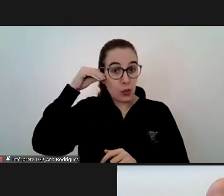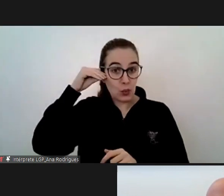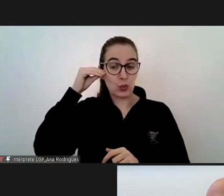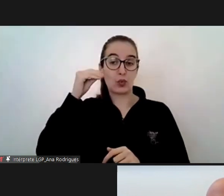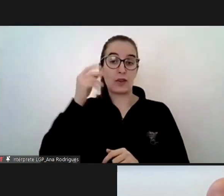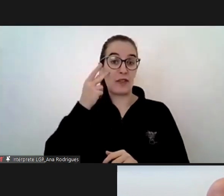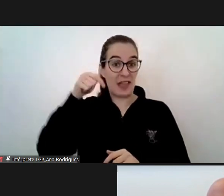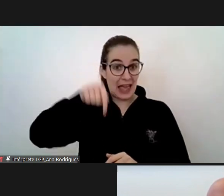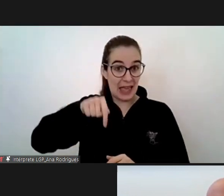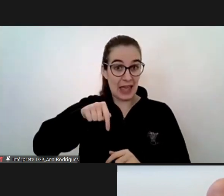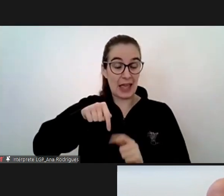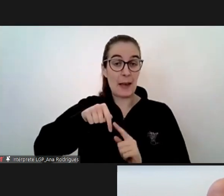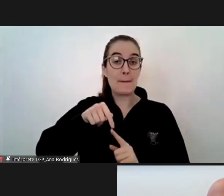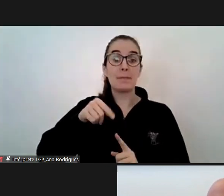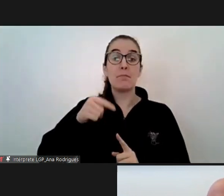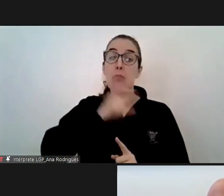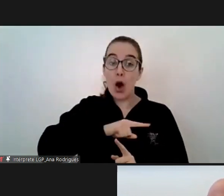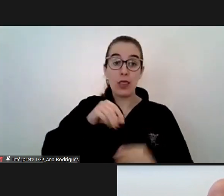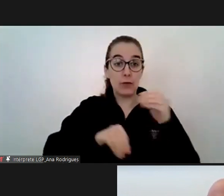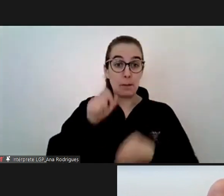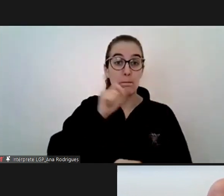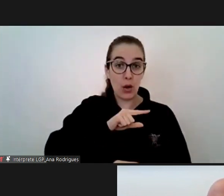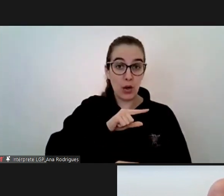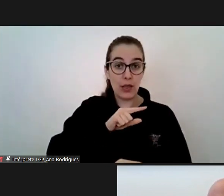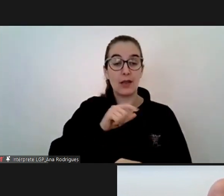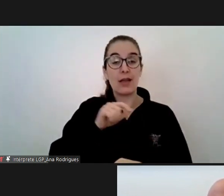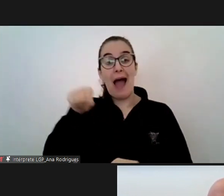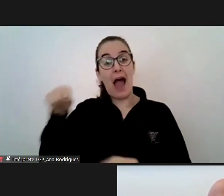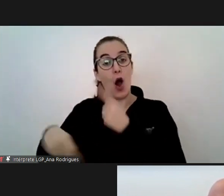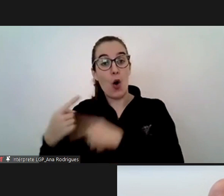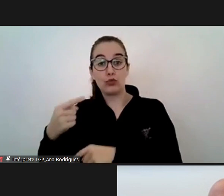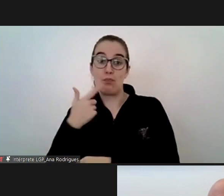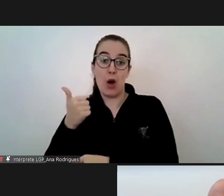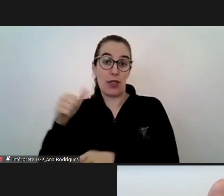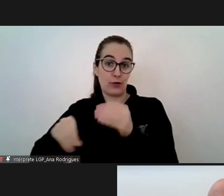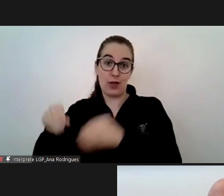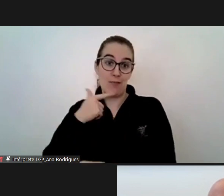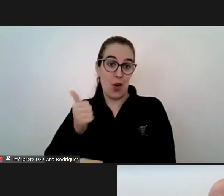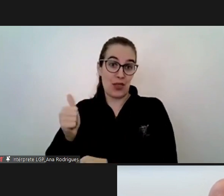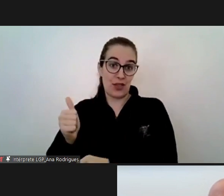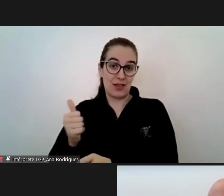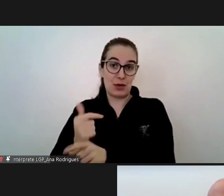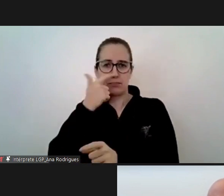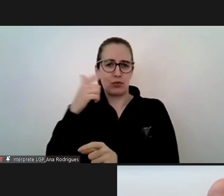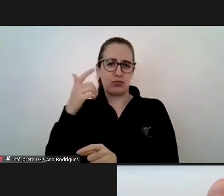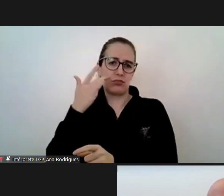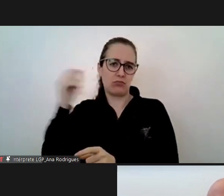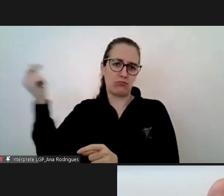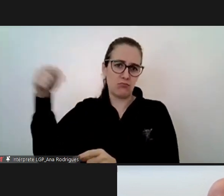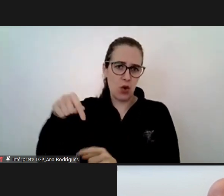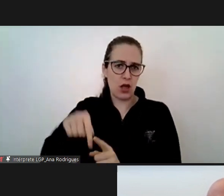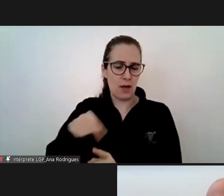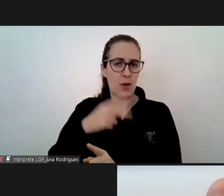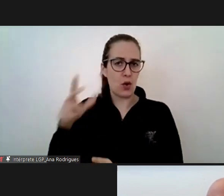território nacional, muitos com direito a voto, muitos também sem direito a voto, e não é muito claro quando se olha para o INE, os dados do INE